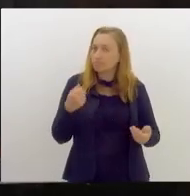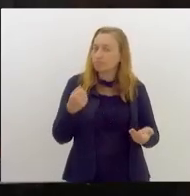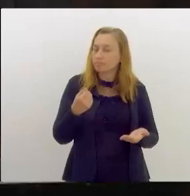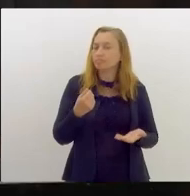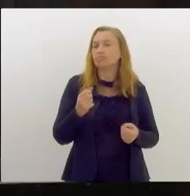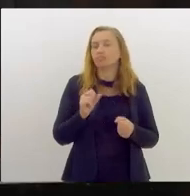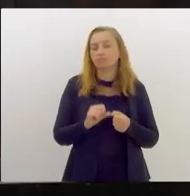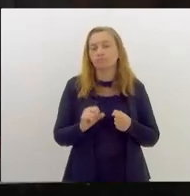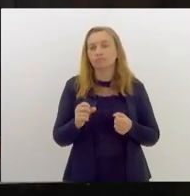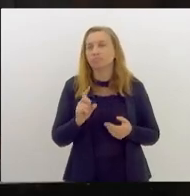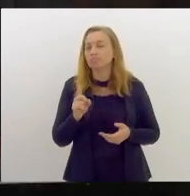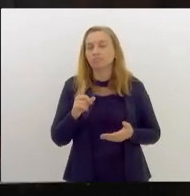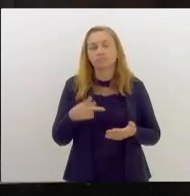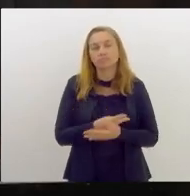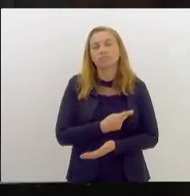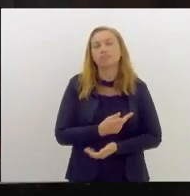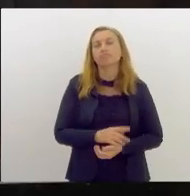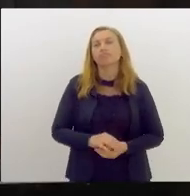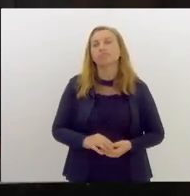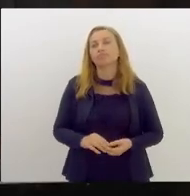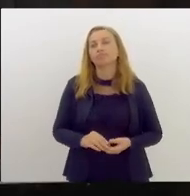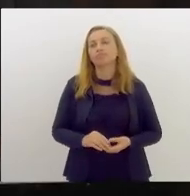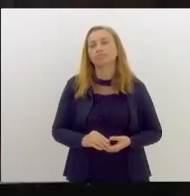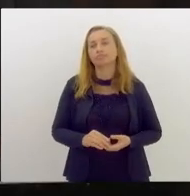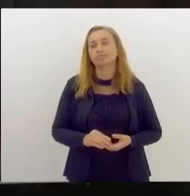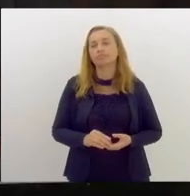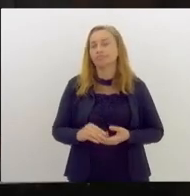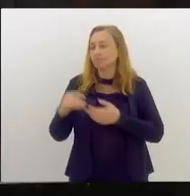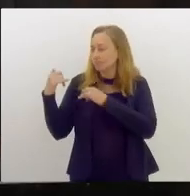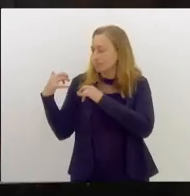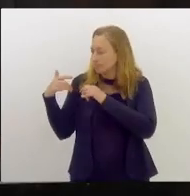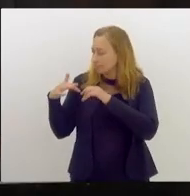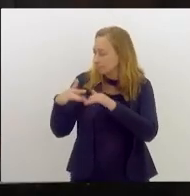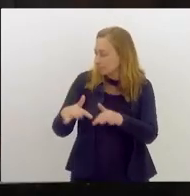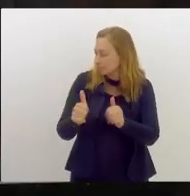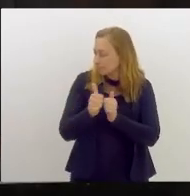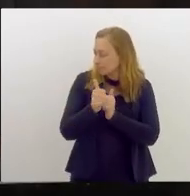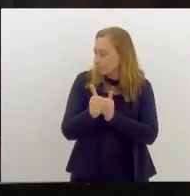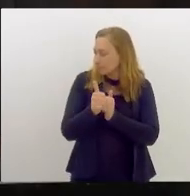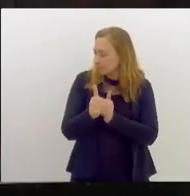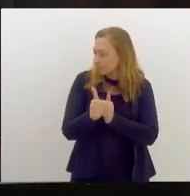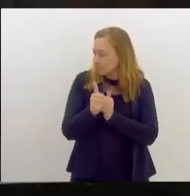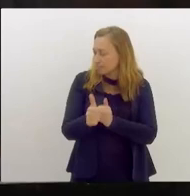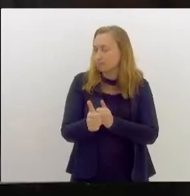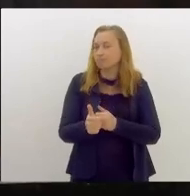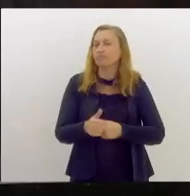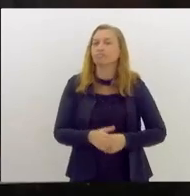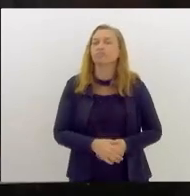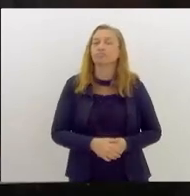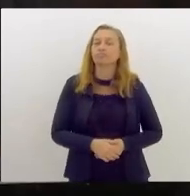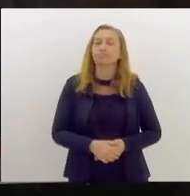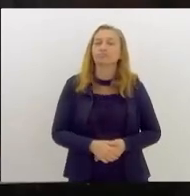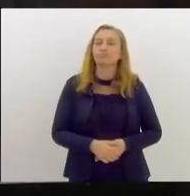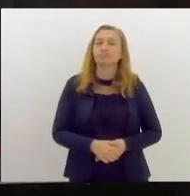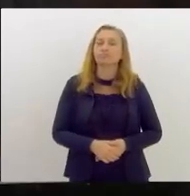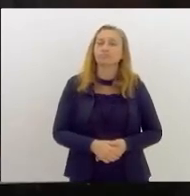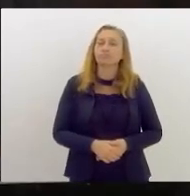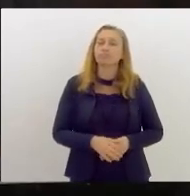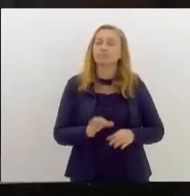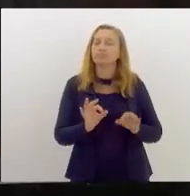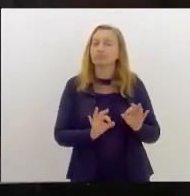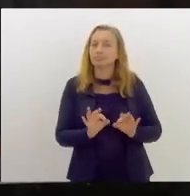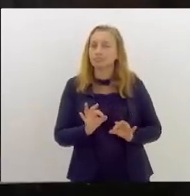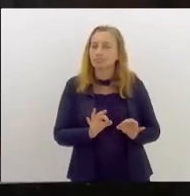e elas não estão acontecendo e por isso essas ocupações seguem é se se expressando como forma de organização